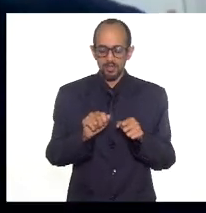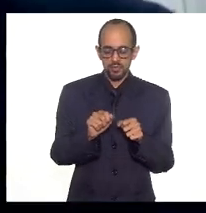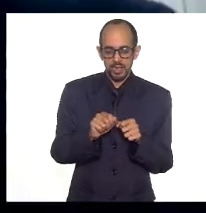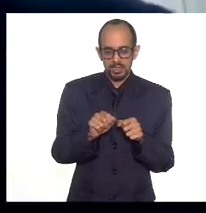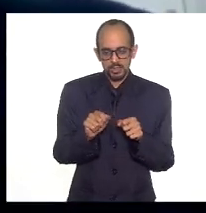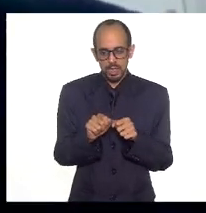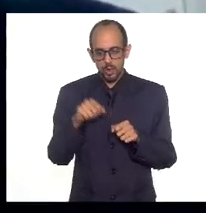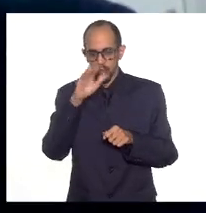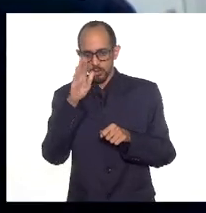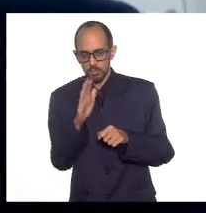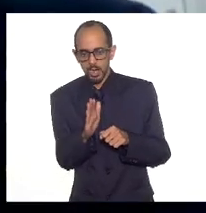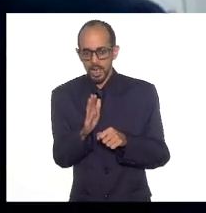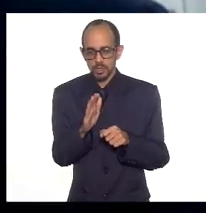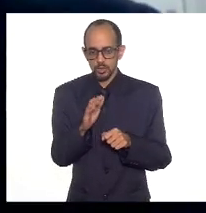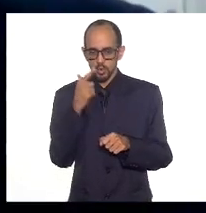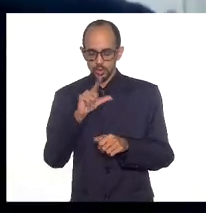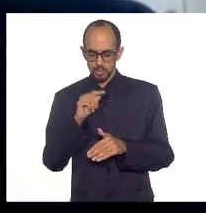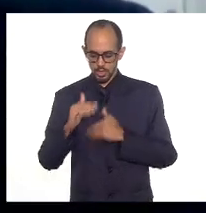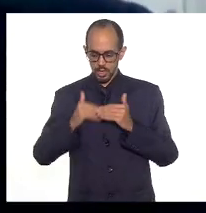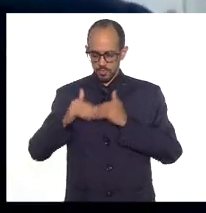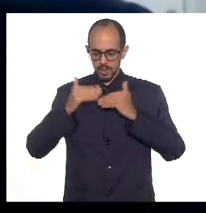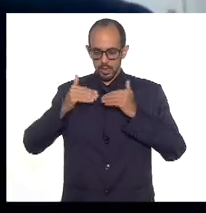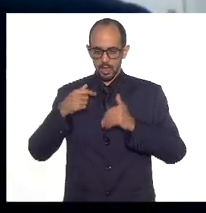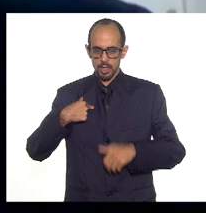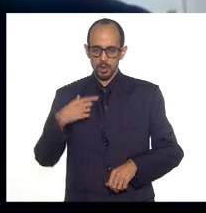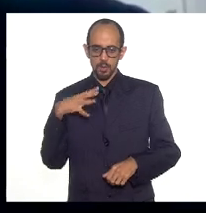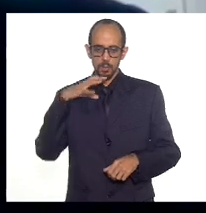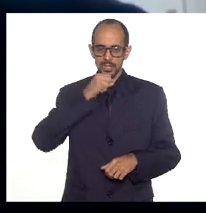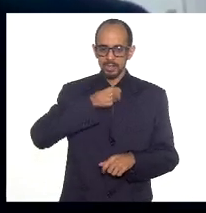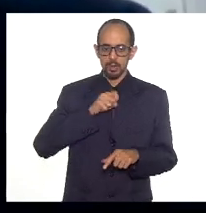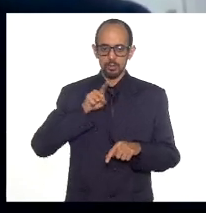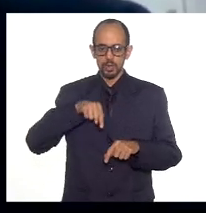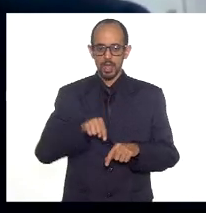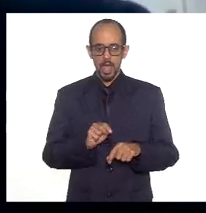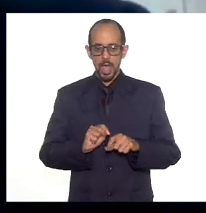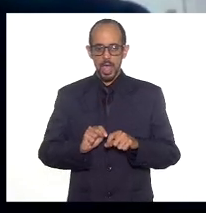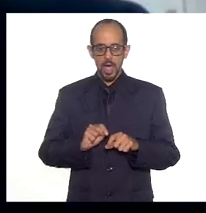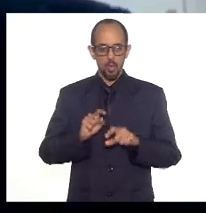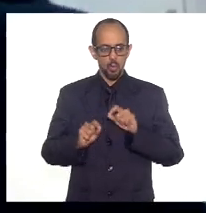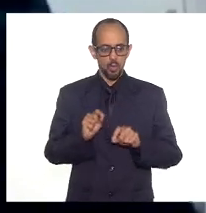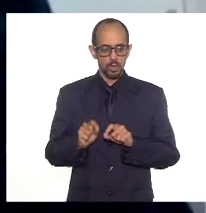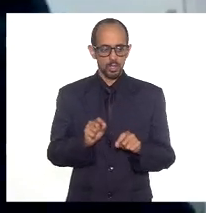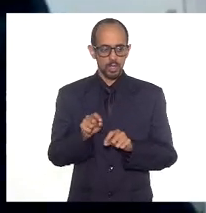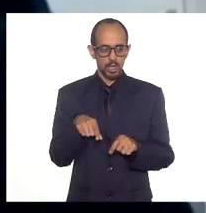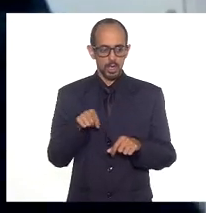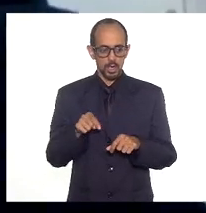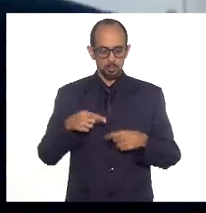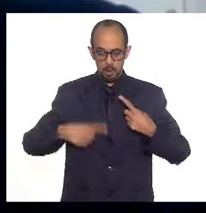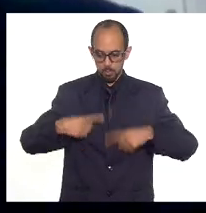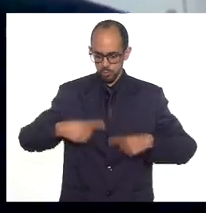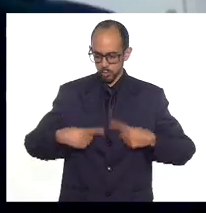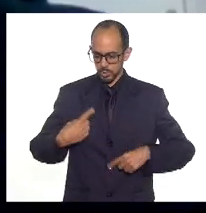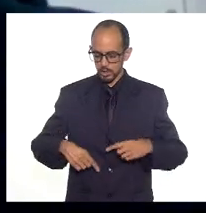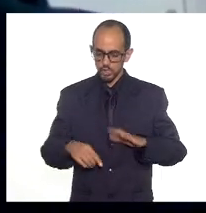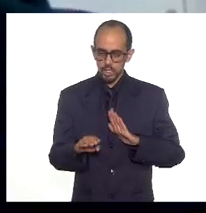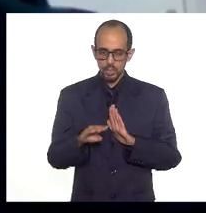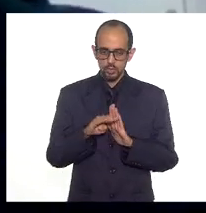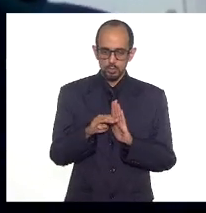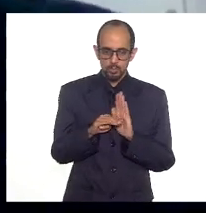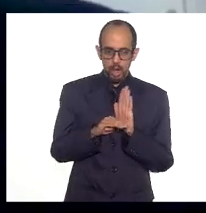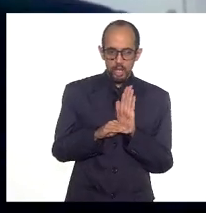Brasil. Então, eu vejo muito mais uma organização dessa política, desse processo, deputada, do